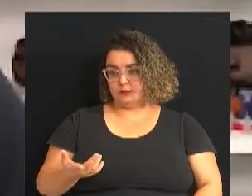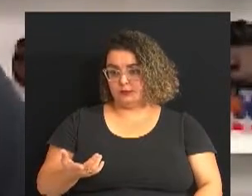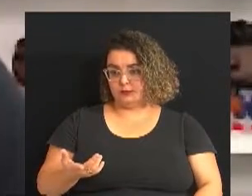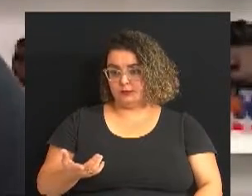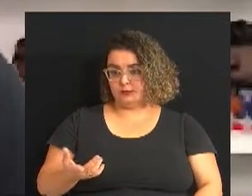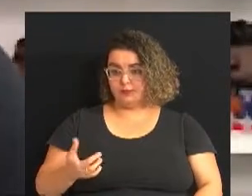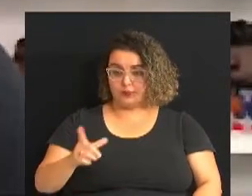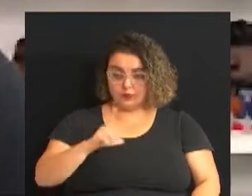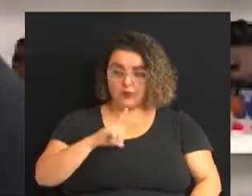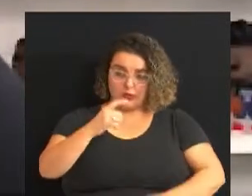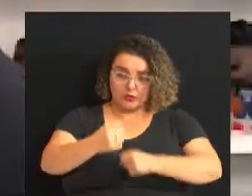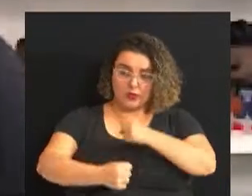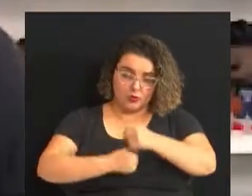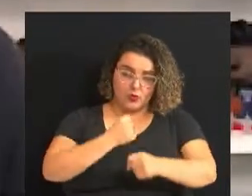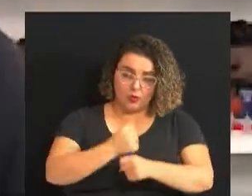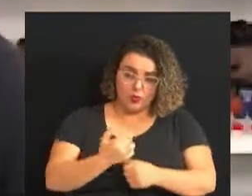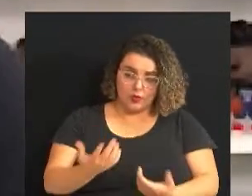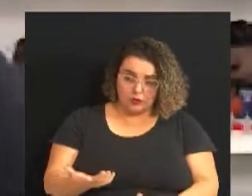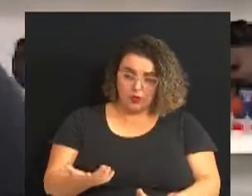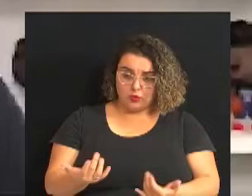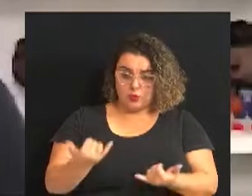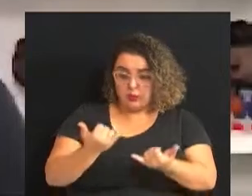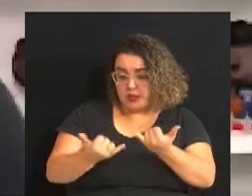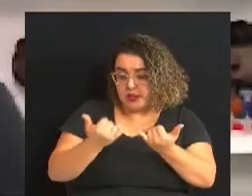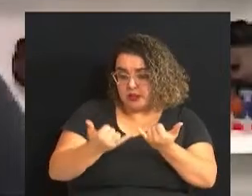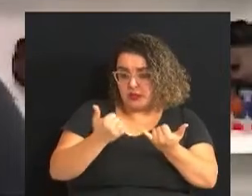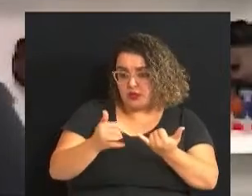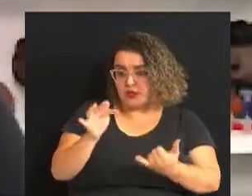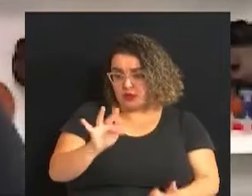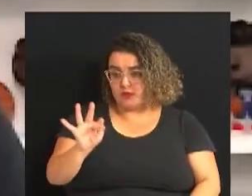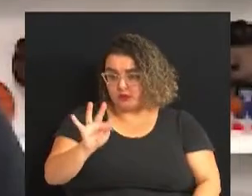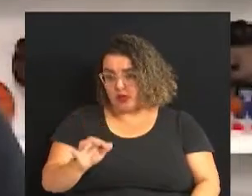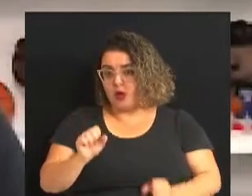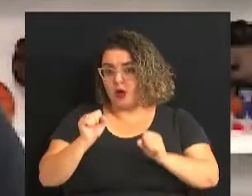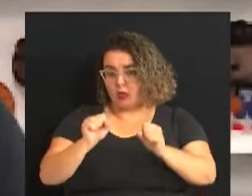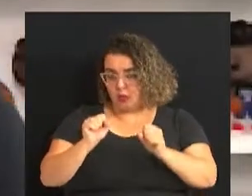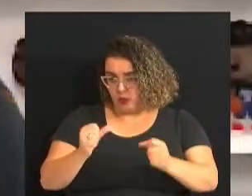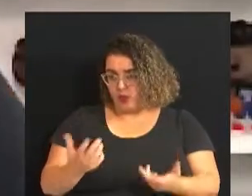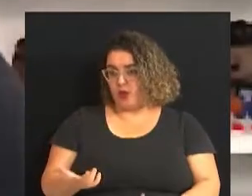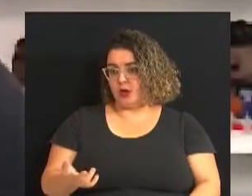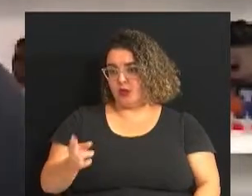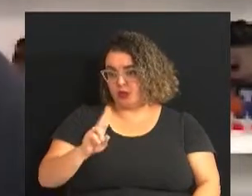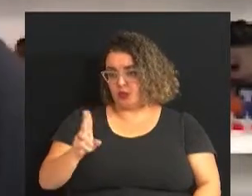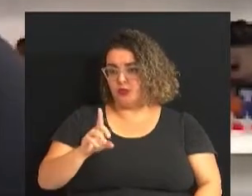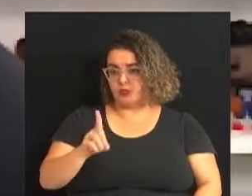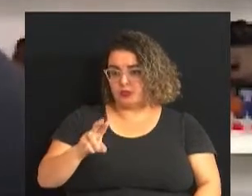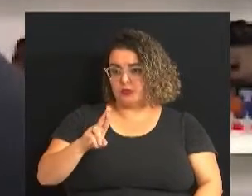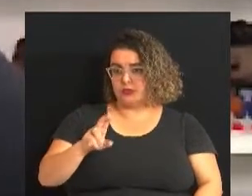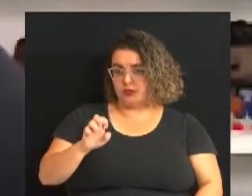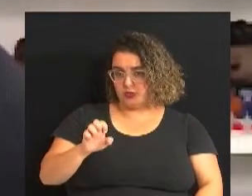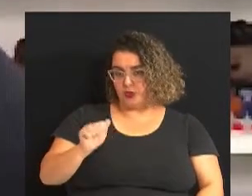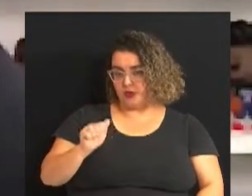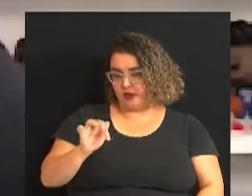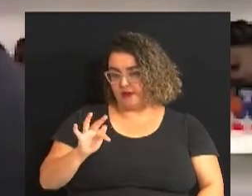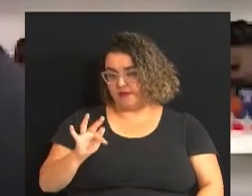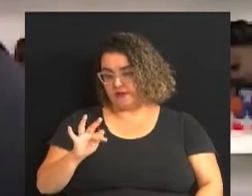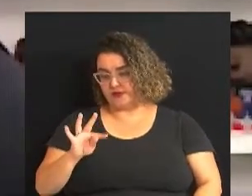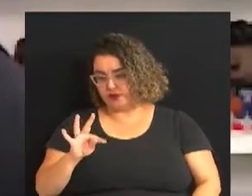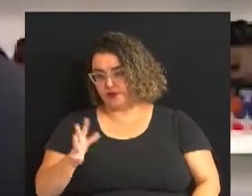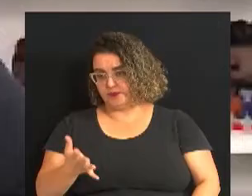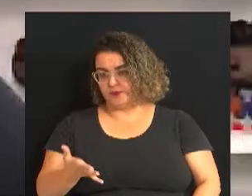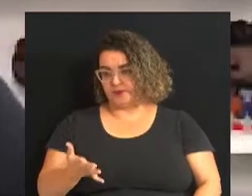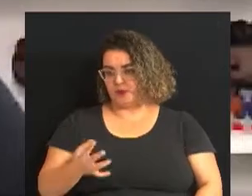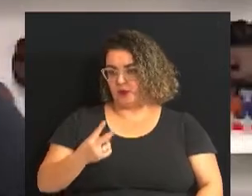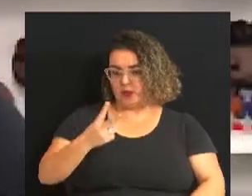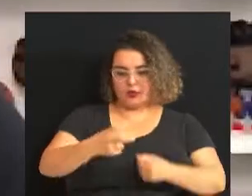um ano exatamente similar ao universitário, e aí o cara pode colocar o nome no draft. Ou também, às vezes, agora, a partir de 2,